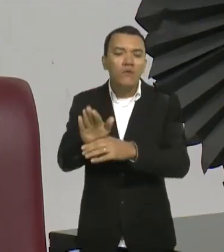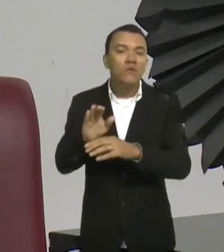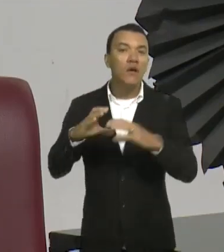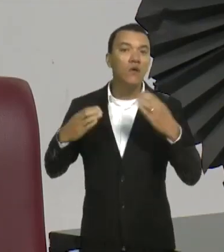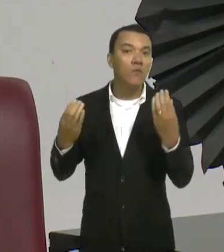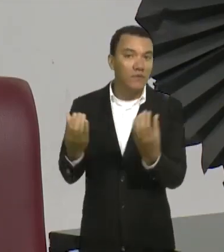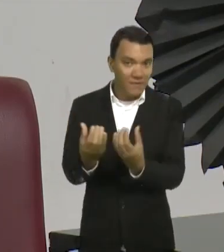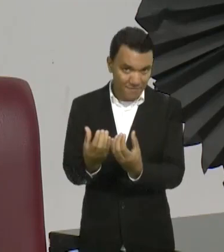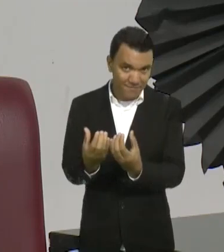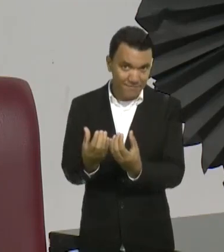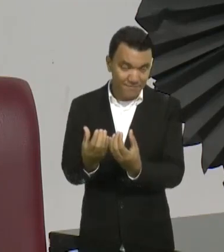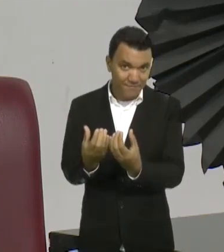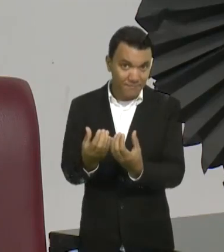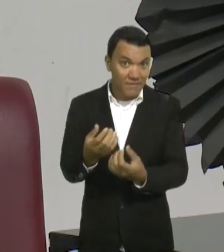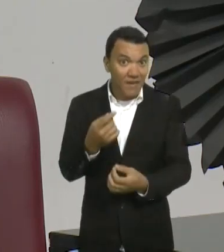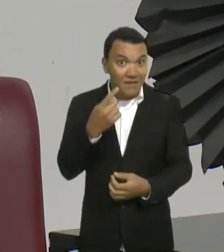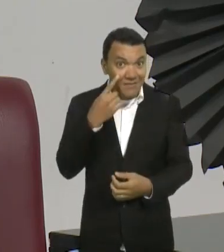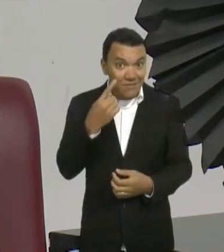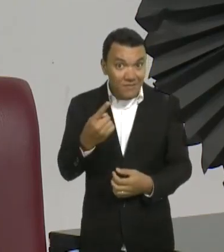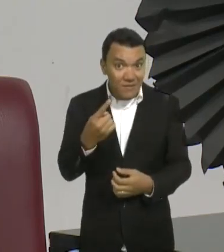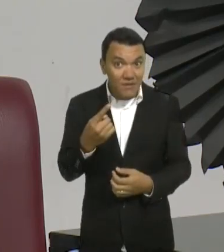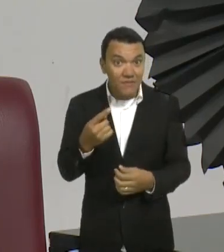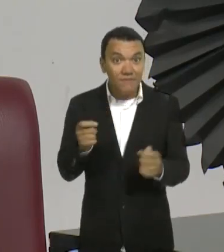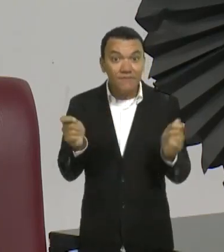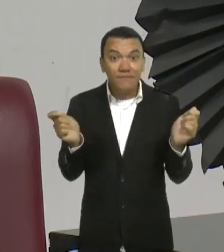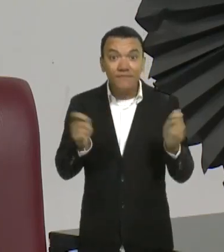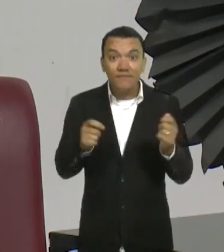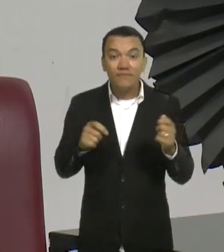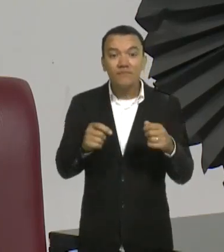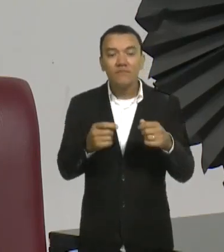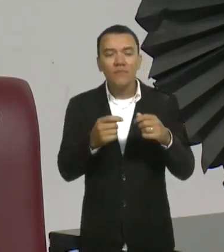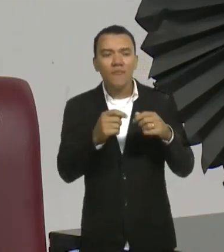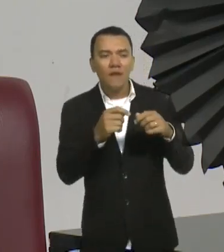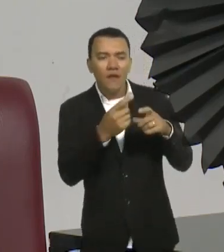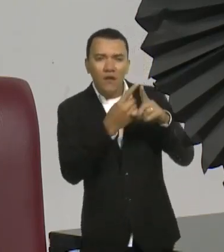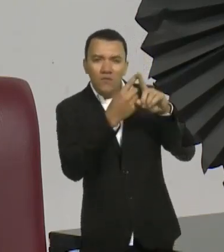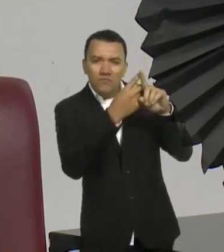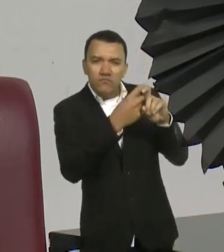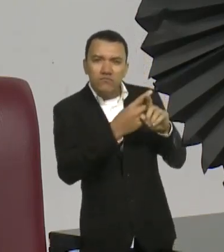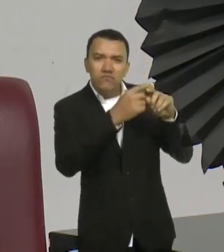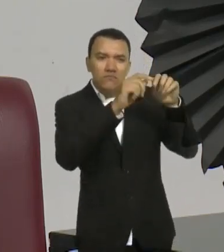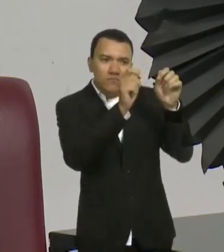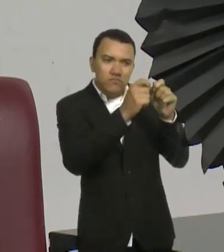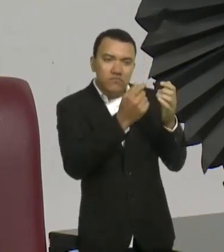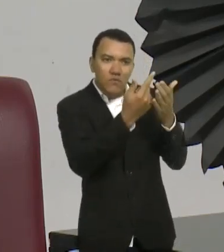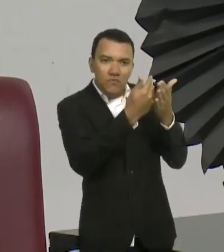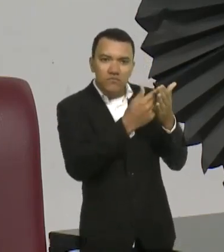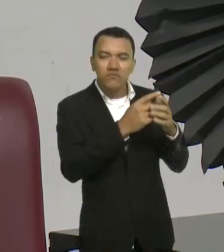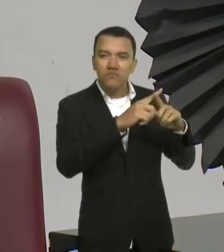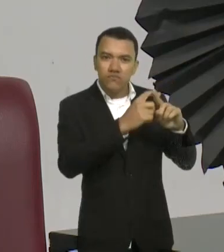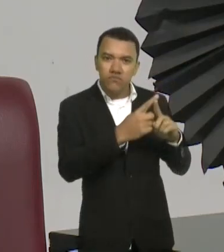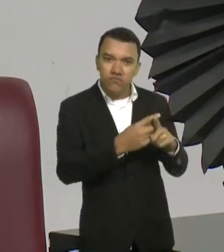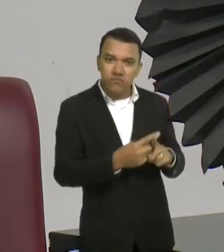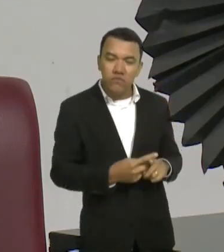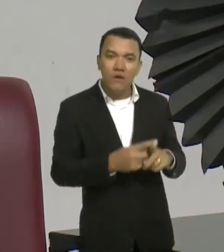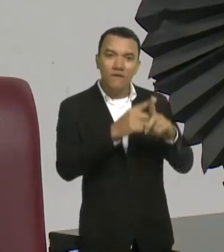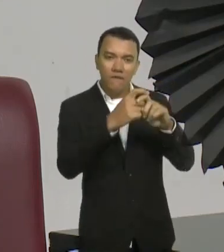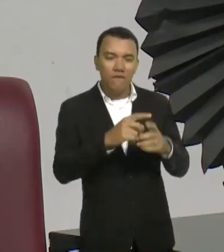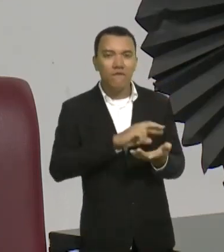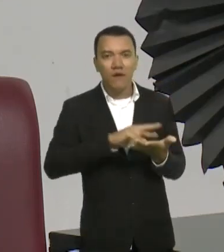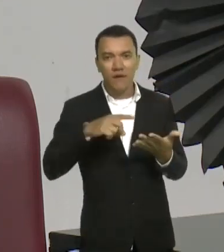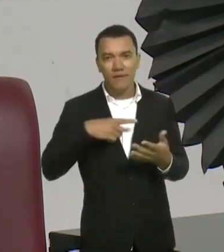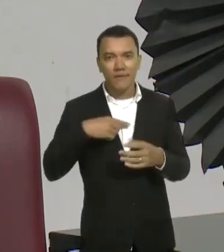comunidade. E a gente viu no boi, nos bordados. A gente fez um resgate dos bordados tradicionais do Bumba Meu